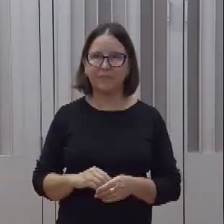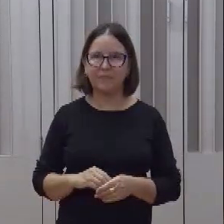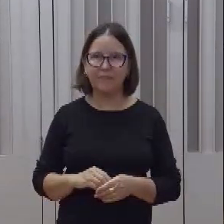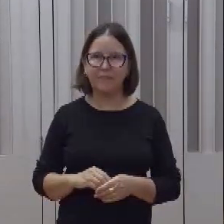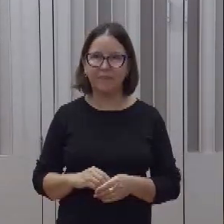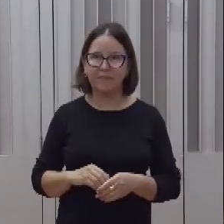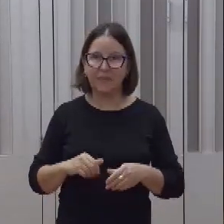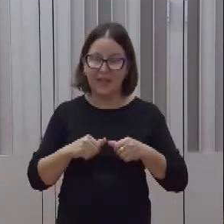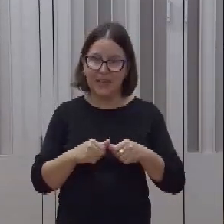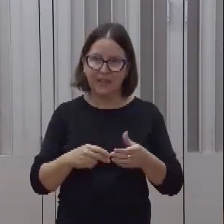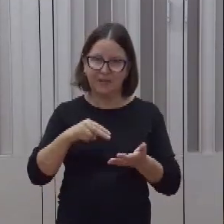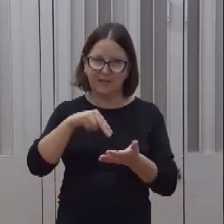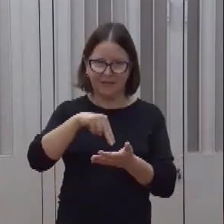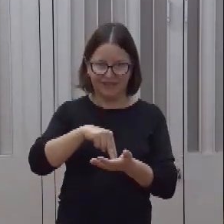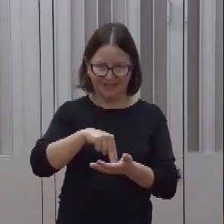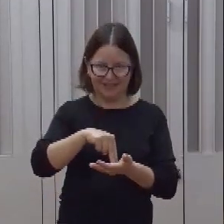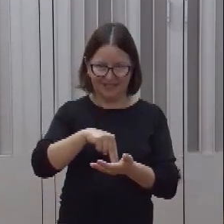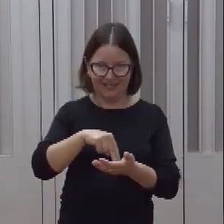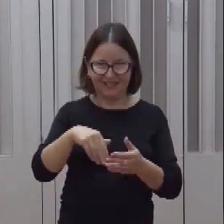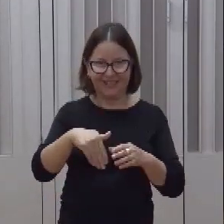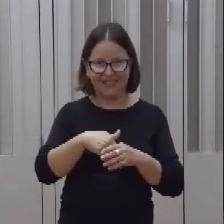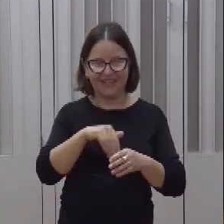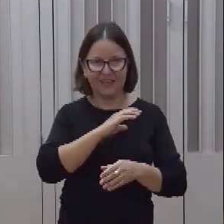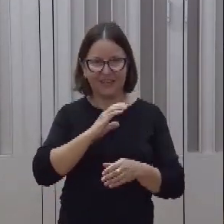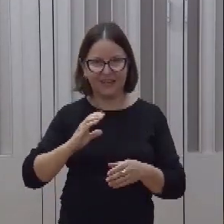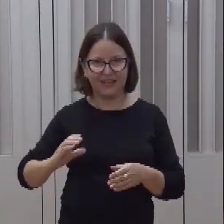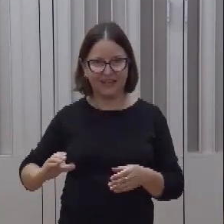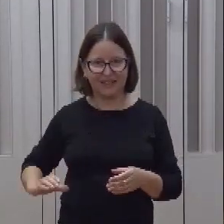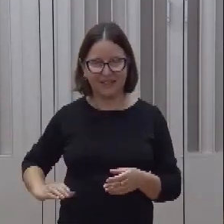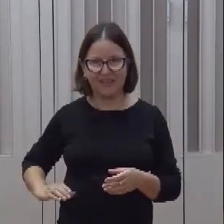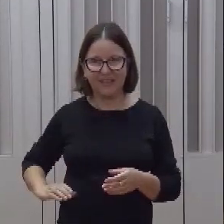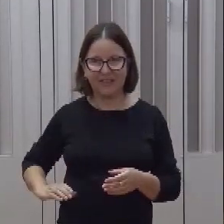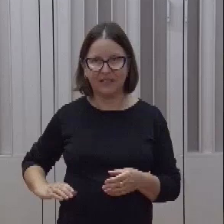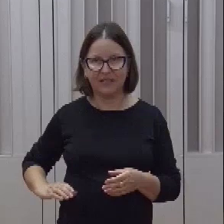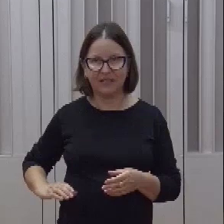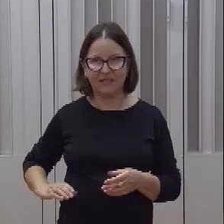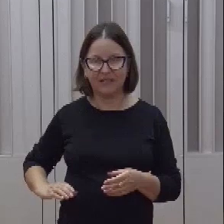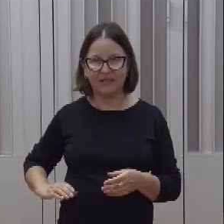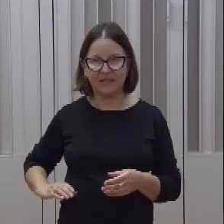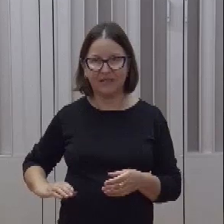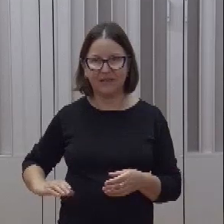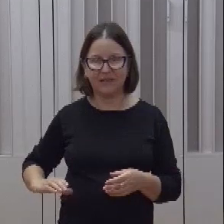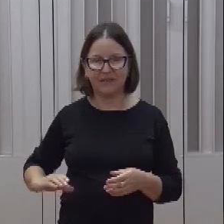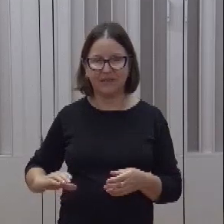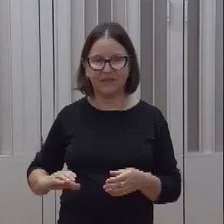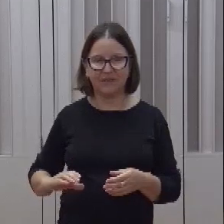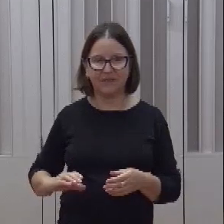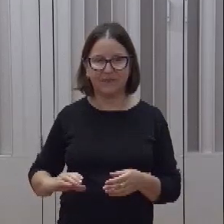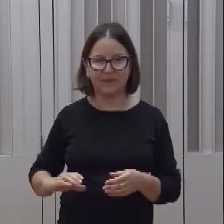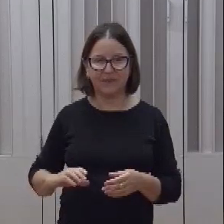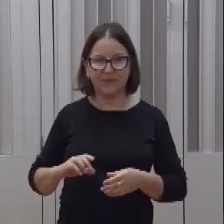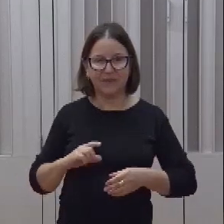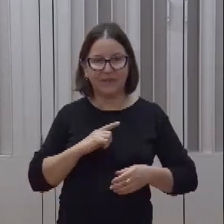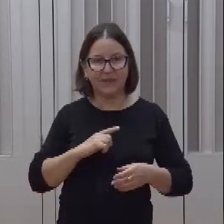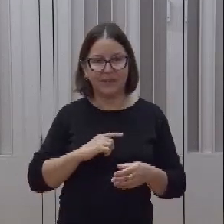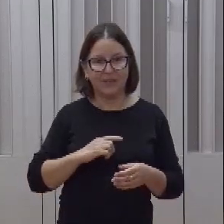Esse permanecer em Cristo tem uma ordem divina porque estamos nele, mas